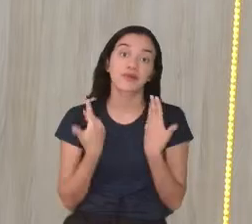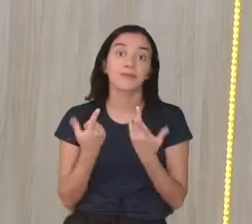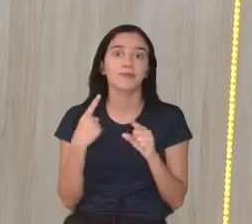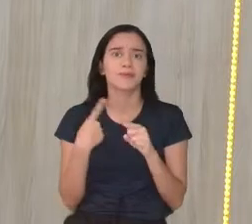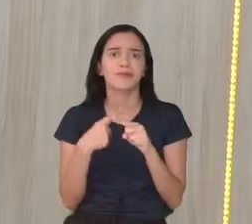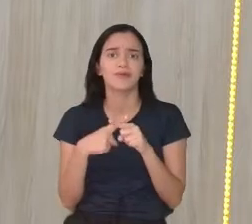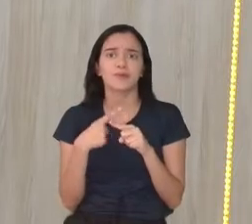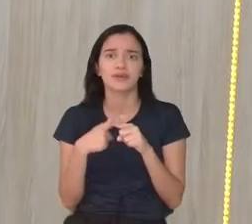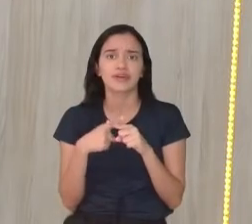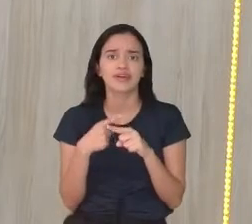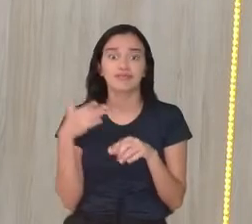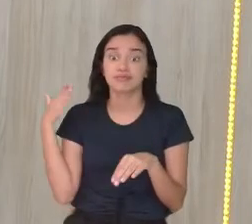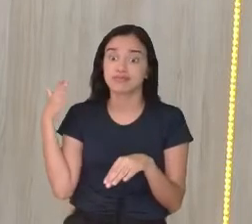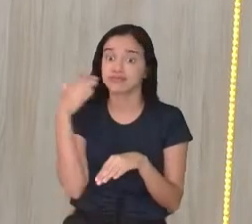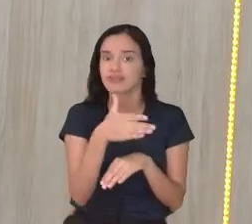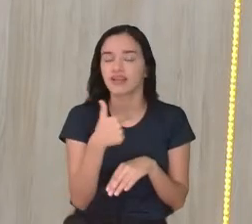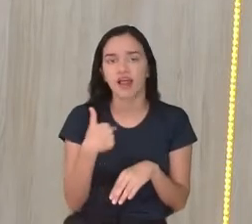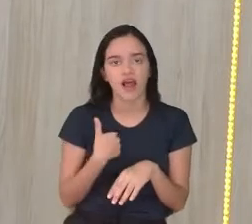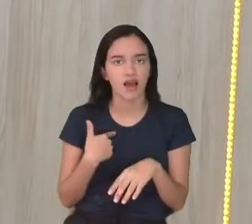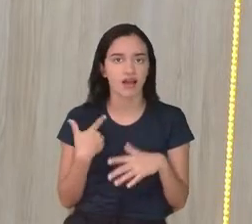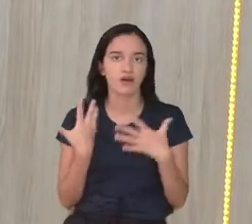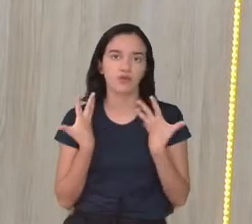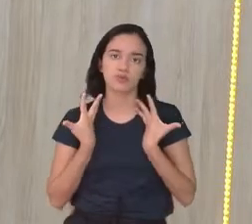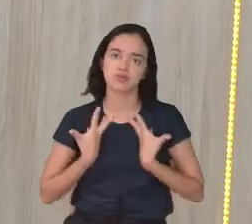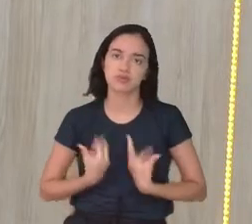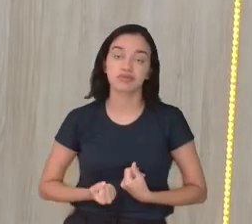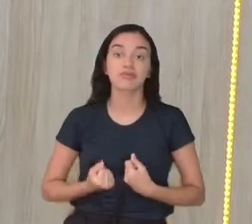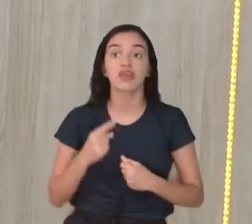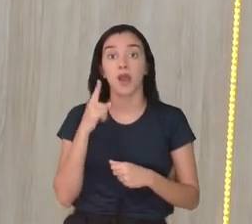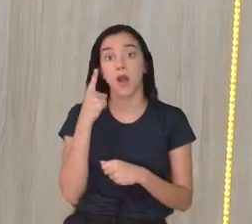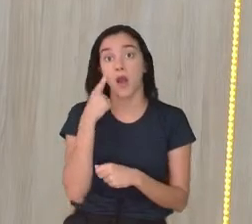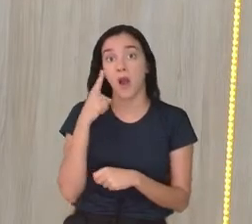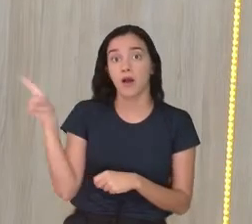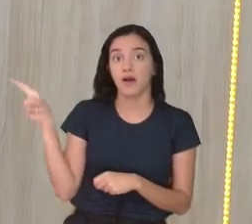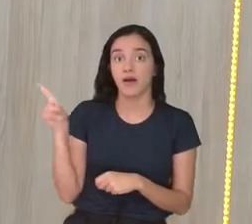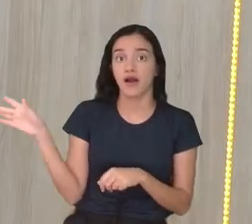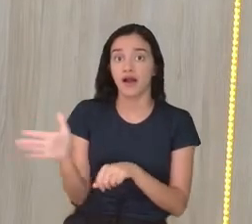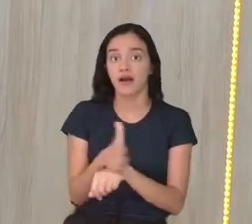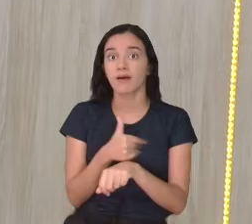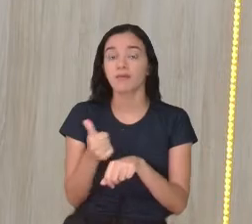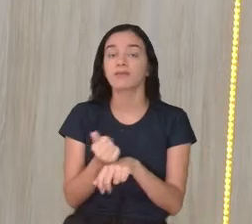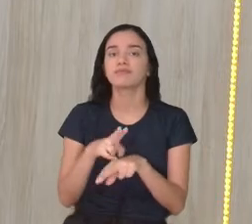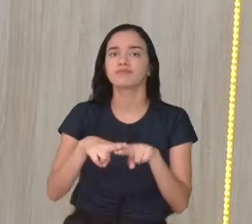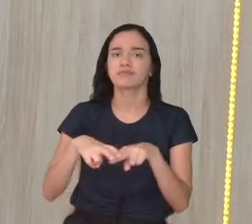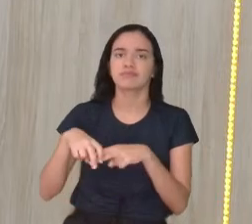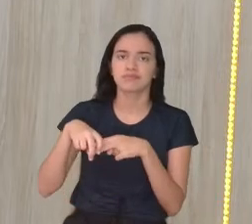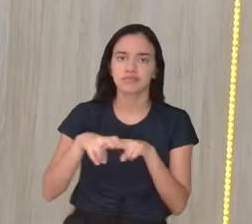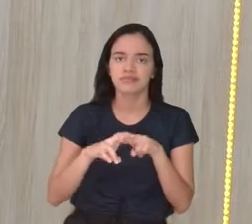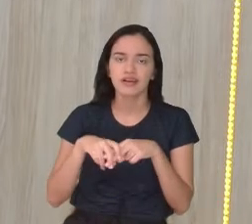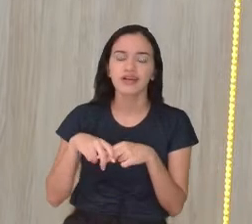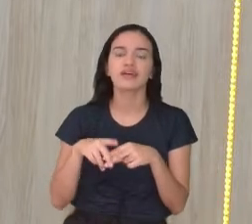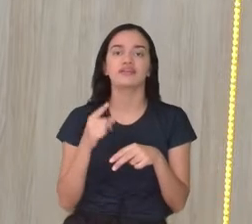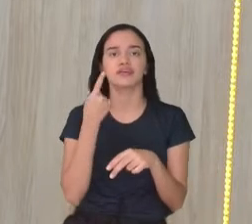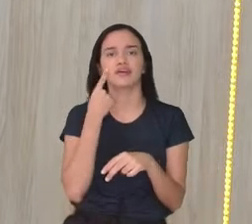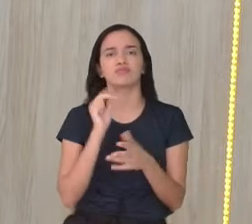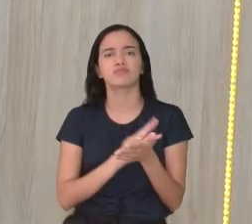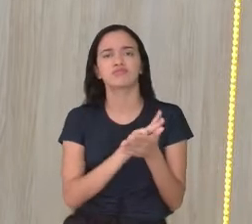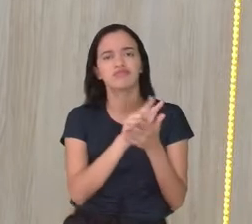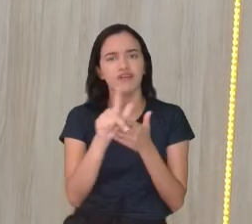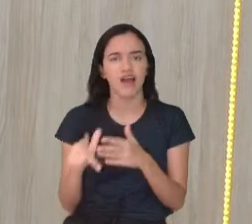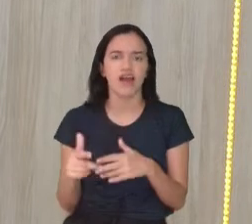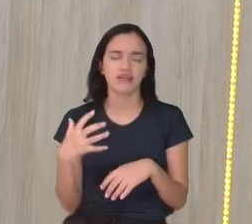for direto, a gente não aguenta, né? Olha aí também as praças, os parques. Então, são